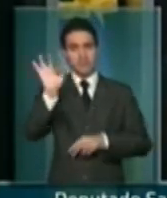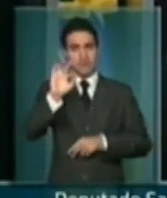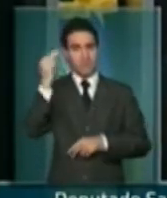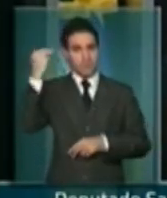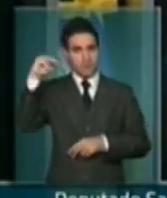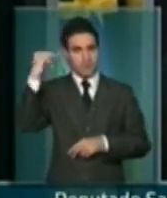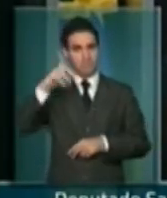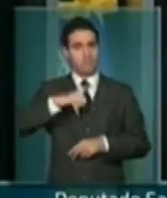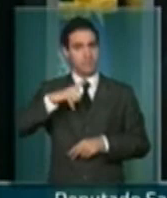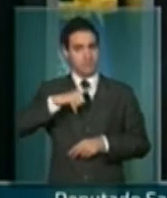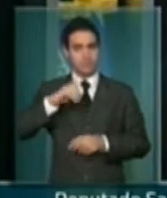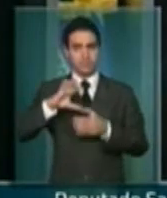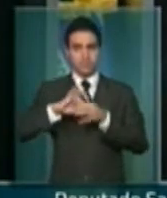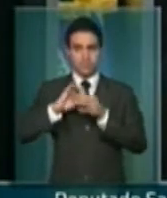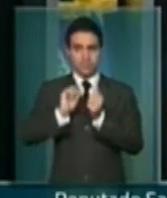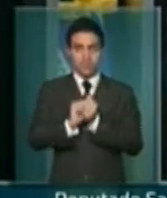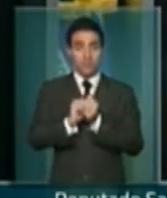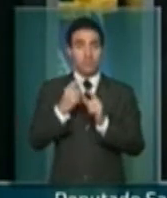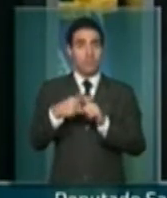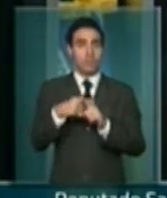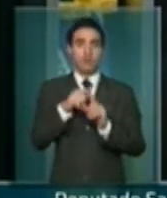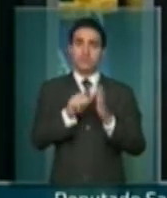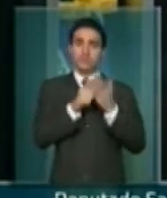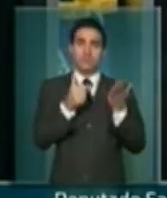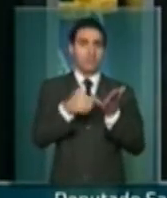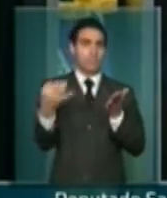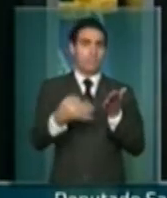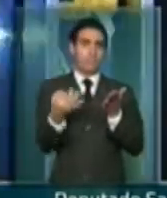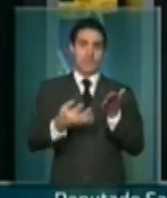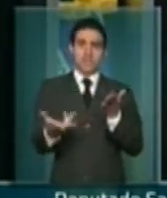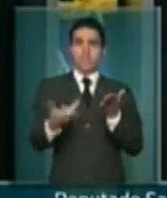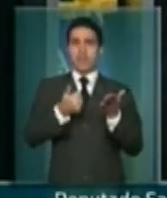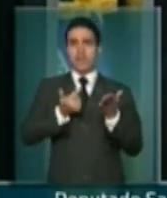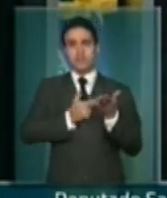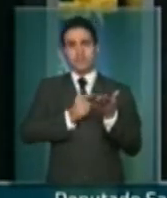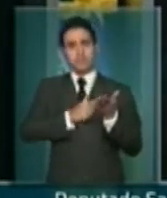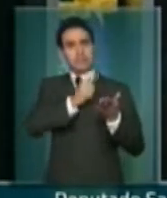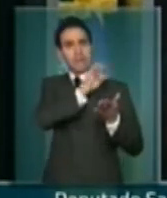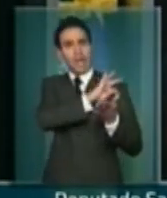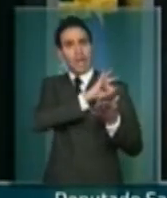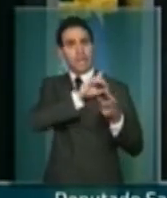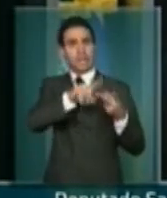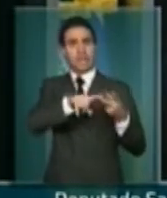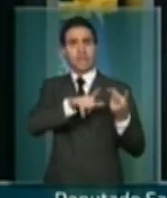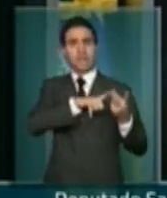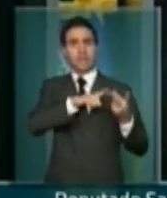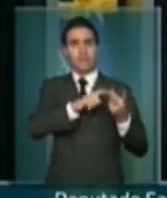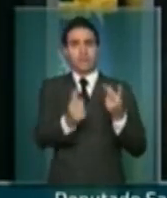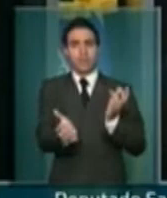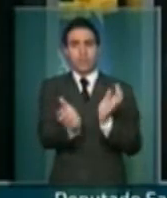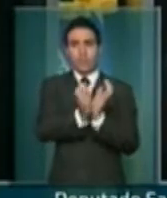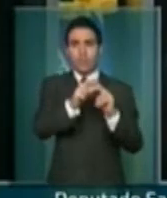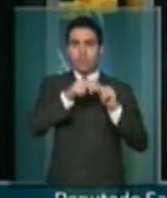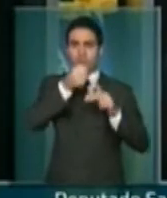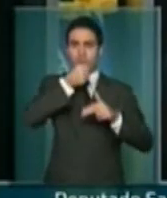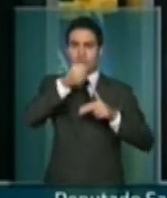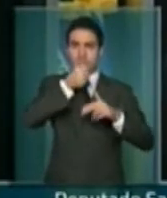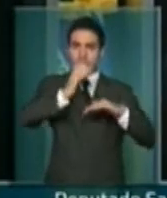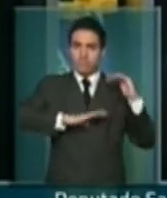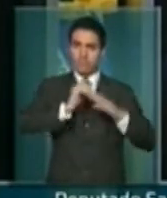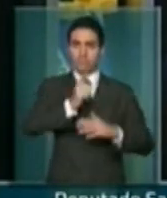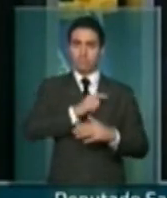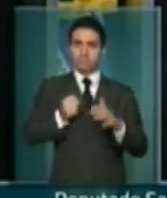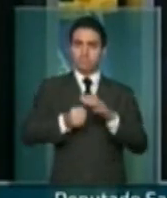Maranhão, graças à sua excelência, graças à sua técnica, graças ao seu corpo de jornalistas. E